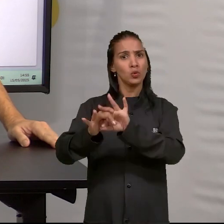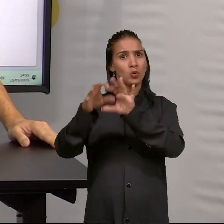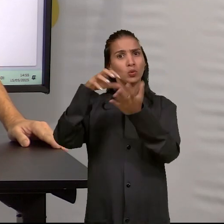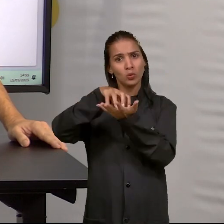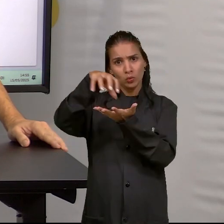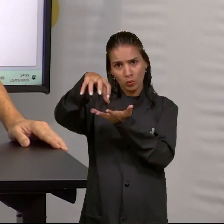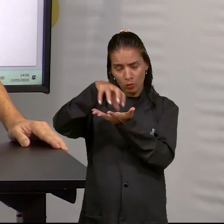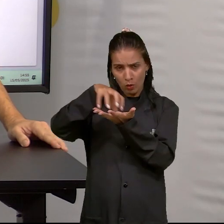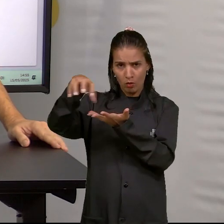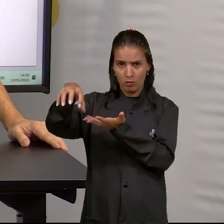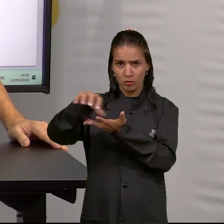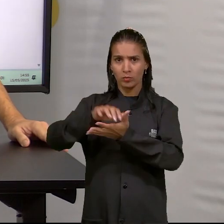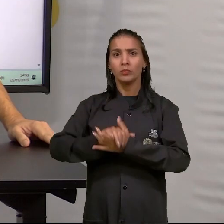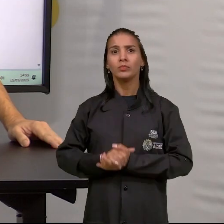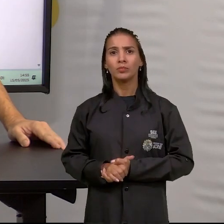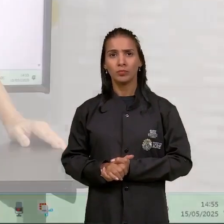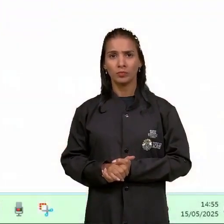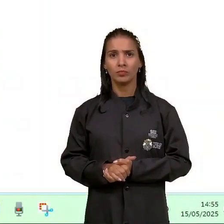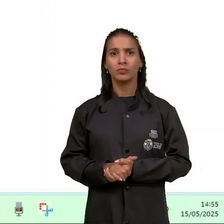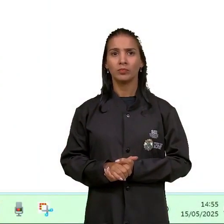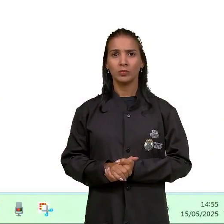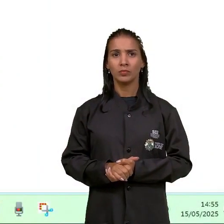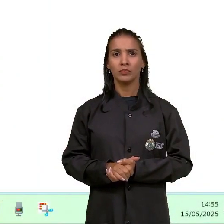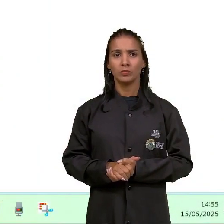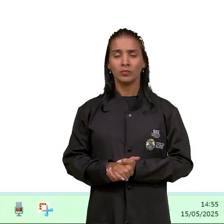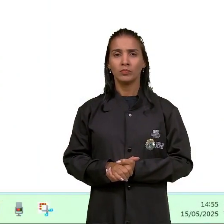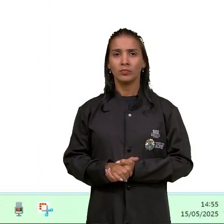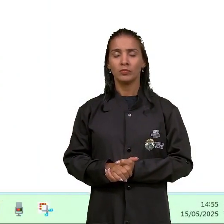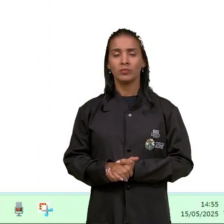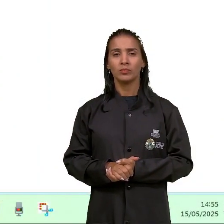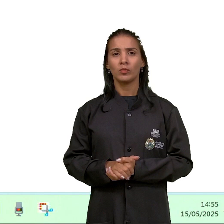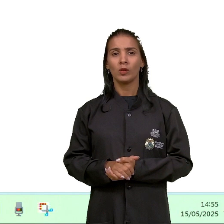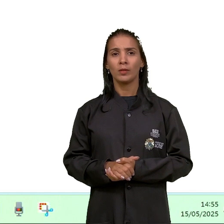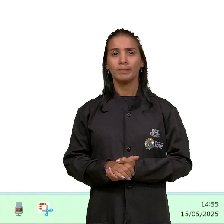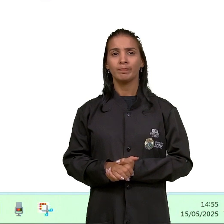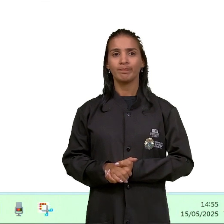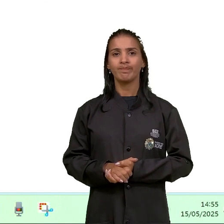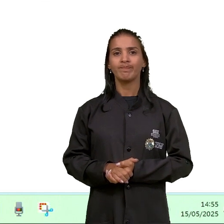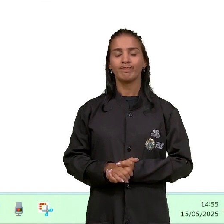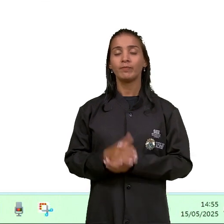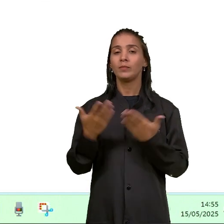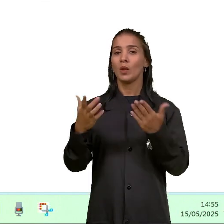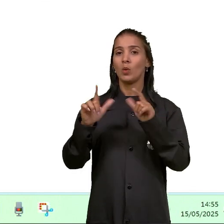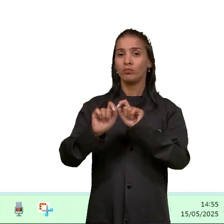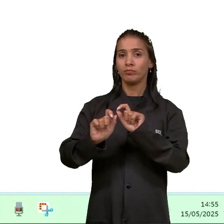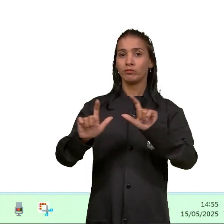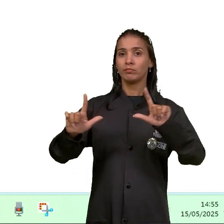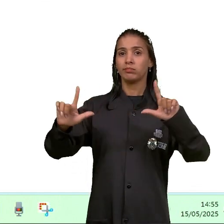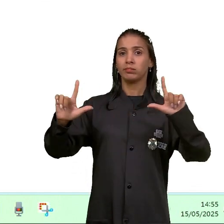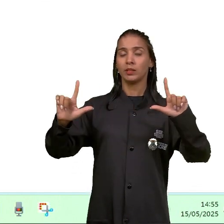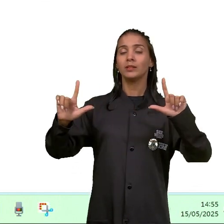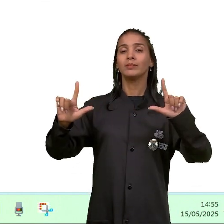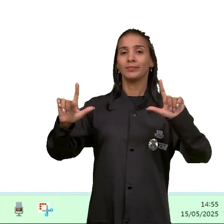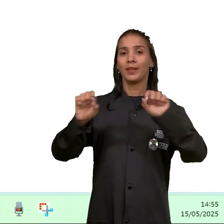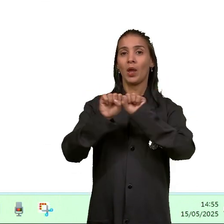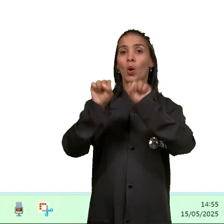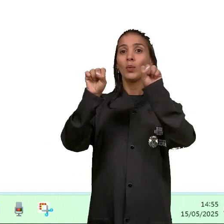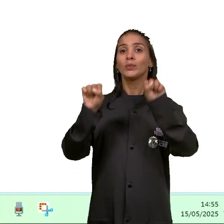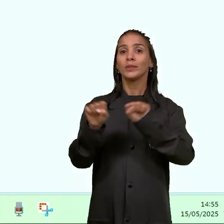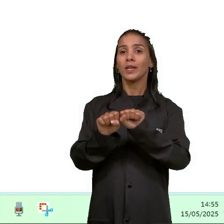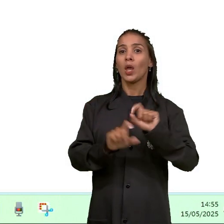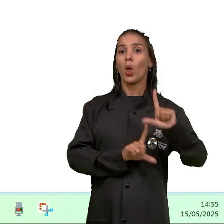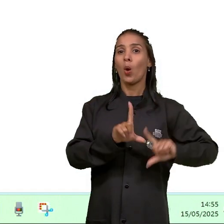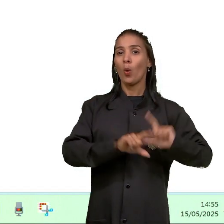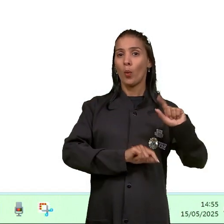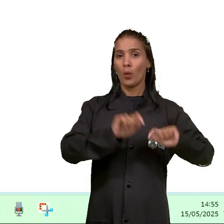vocês terem uma ideia, ó, aqui nessa página aqui do SEI do Acre, se você vier aqui ó, em usuário externo e vier aqui em